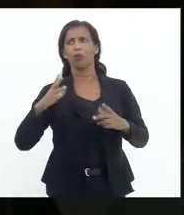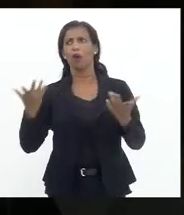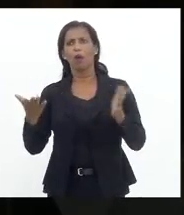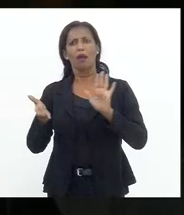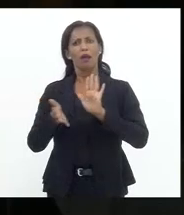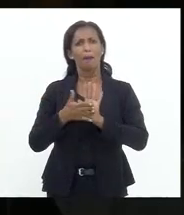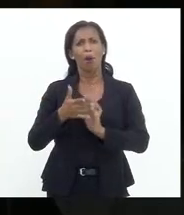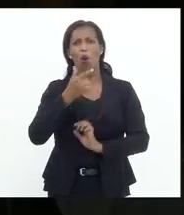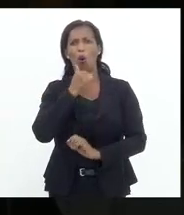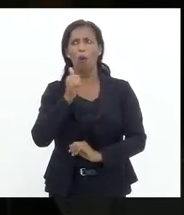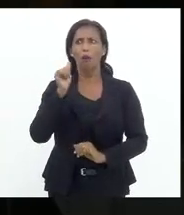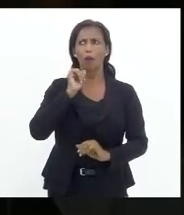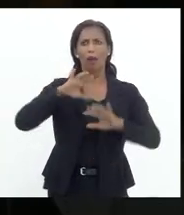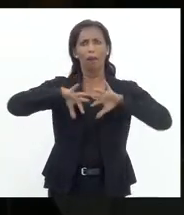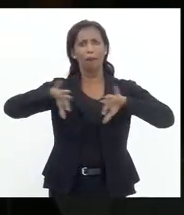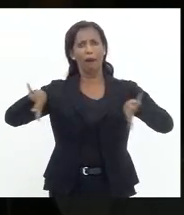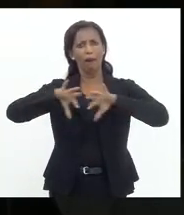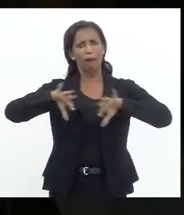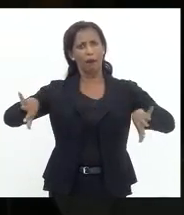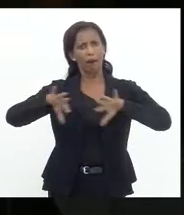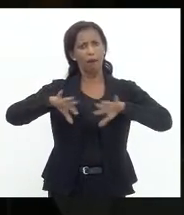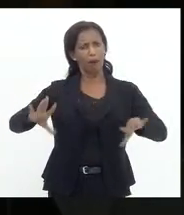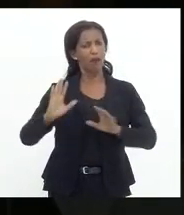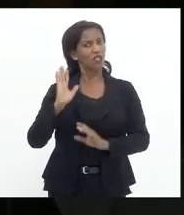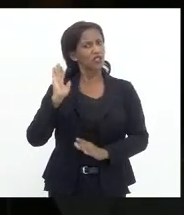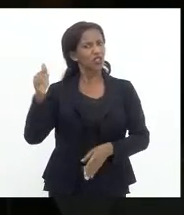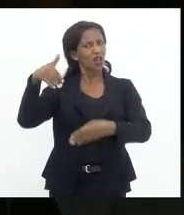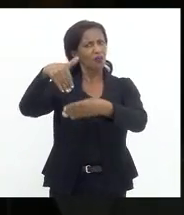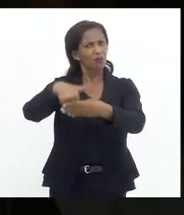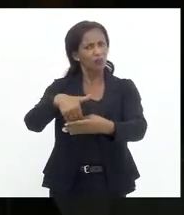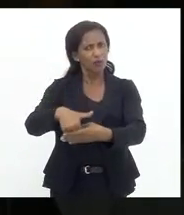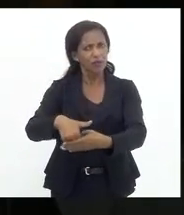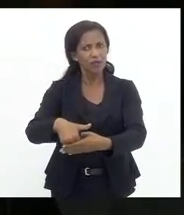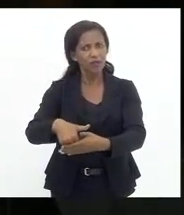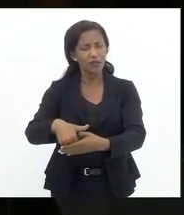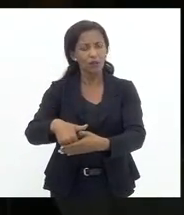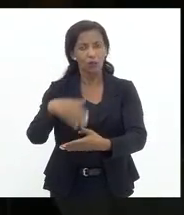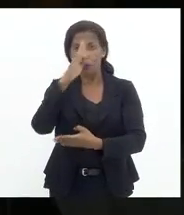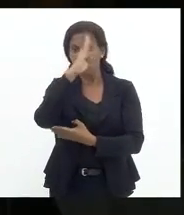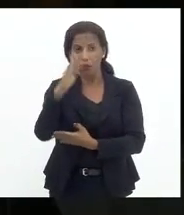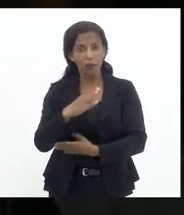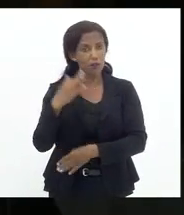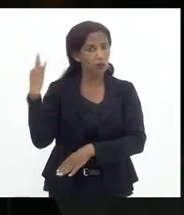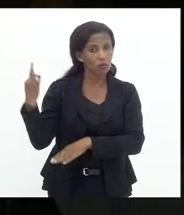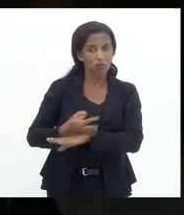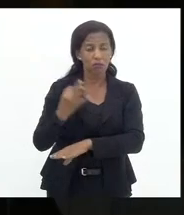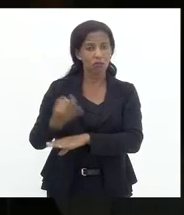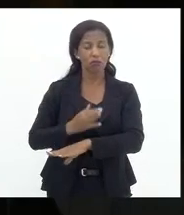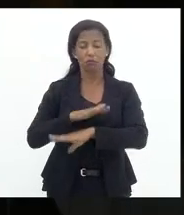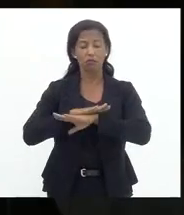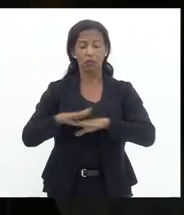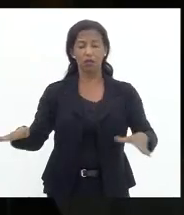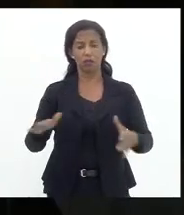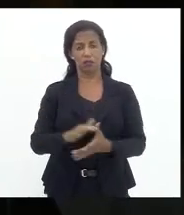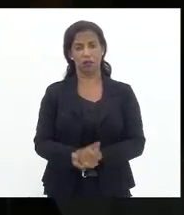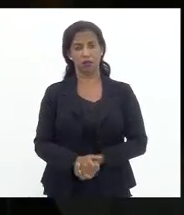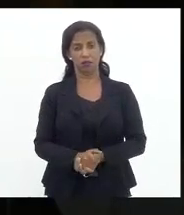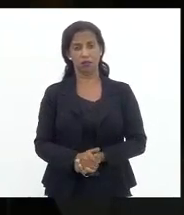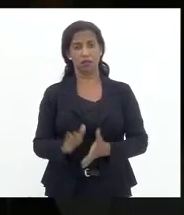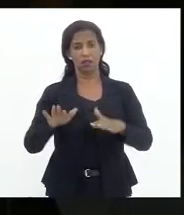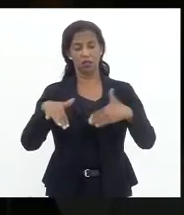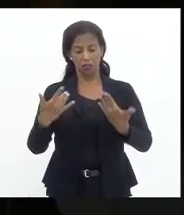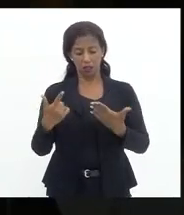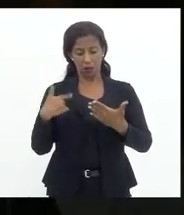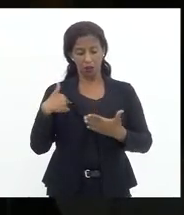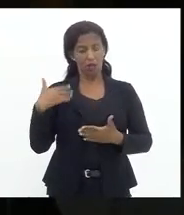pauta que em 2018 já ficou claro por decisão das urnas, que o Brasil não aguenta mais. Então, eu